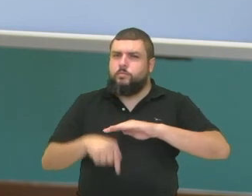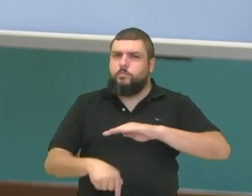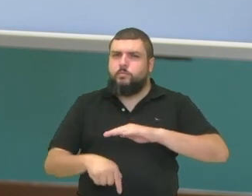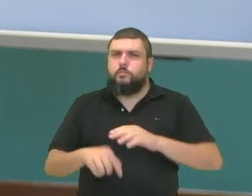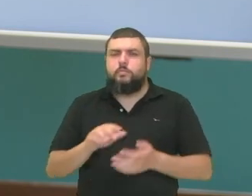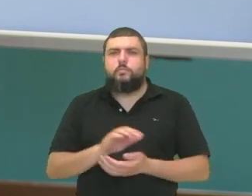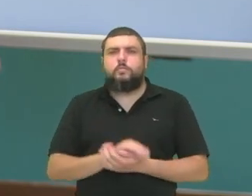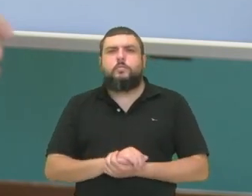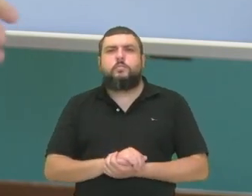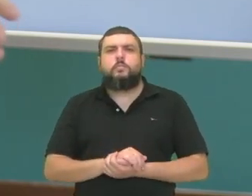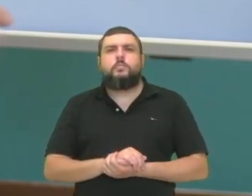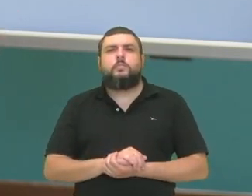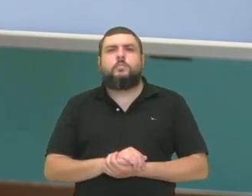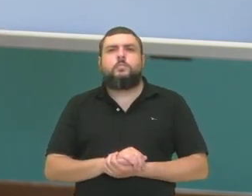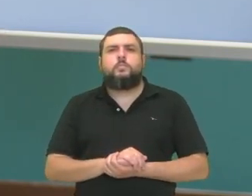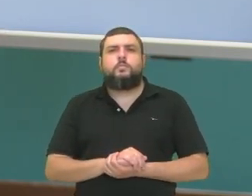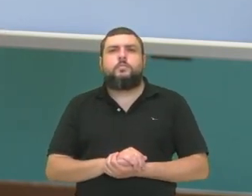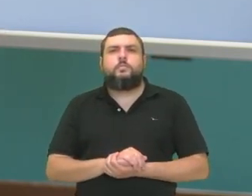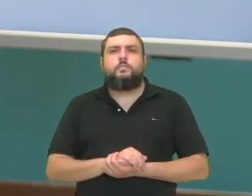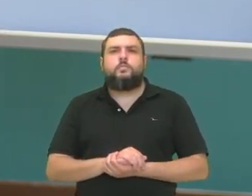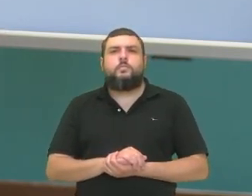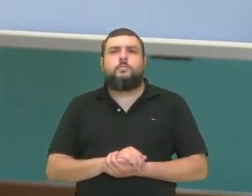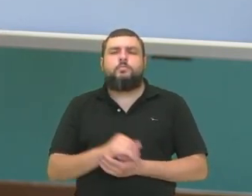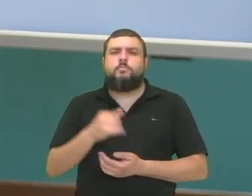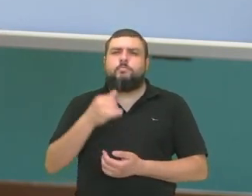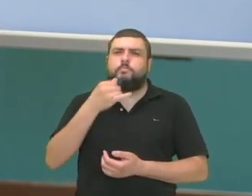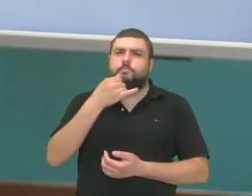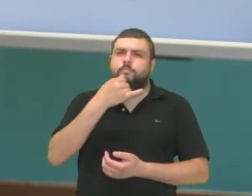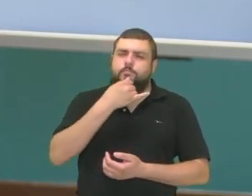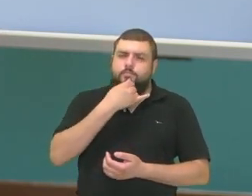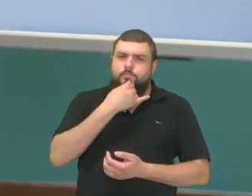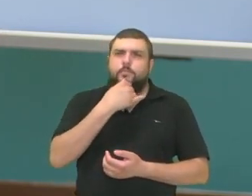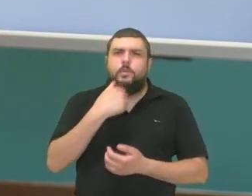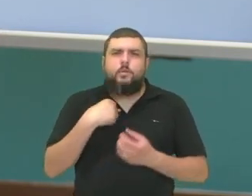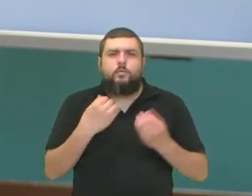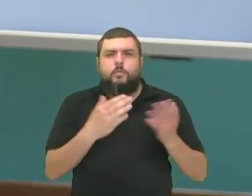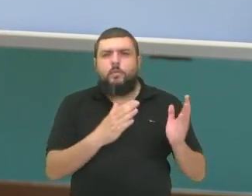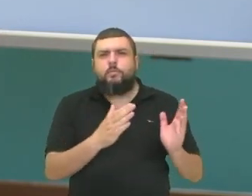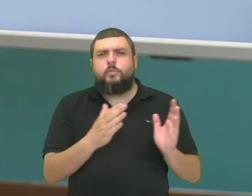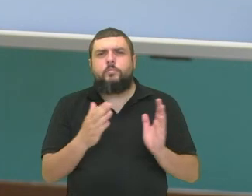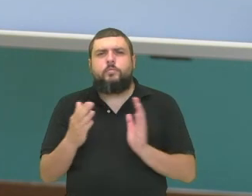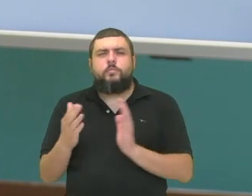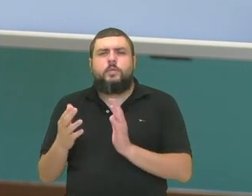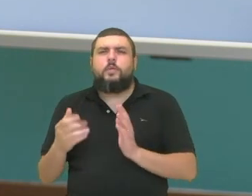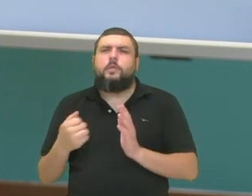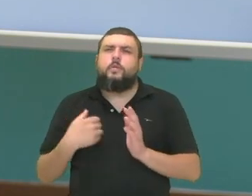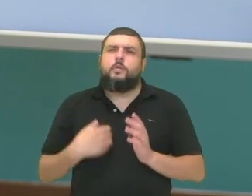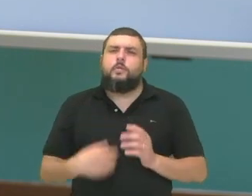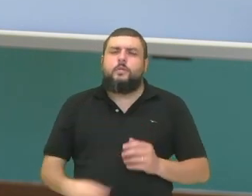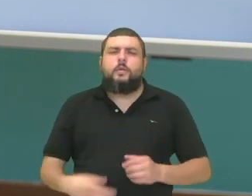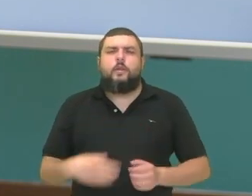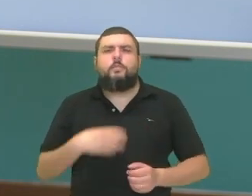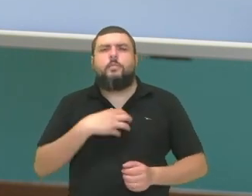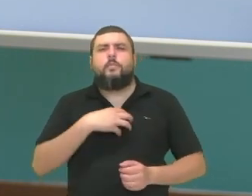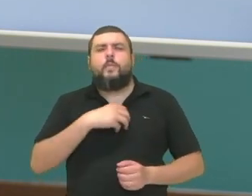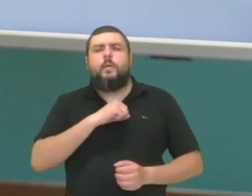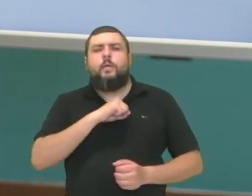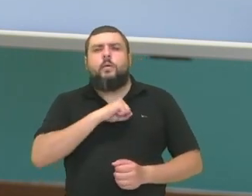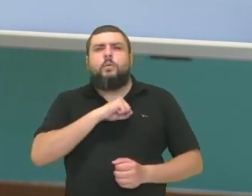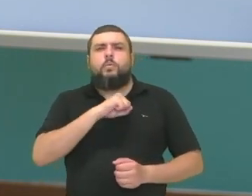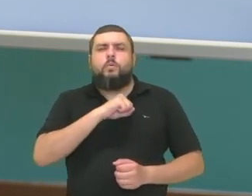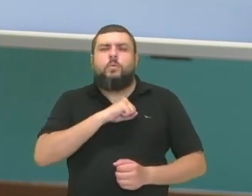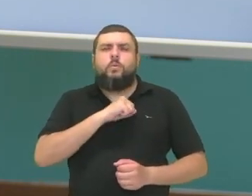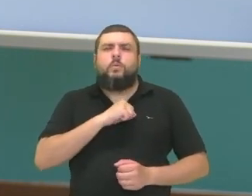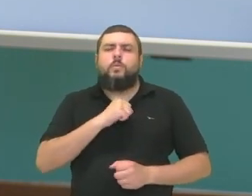orgânica. Ai, que pena, professor. Quando o senhor coloca esse slide, meu coração... Ai, professor, meu